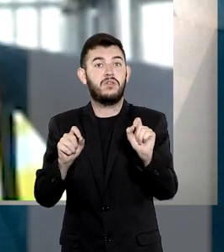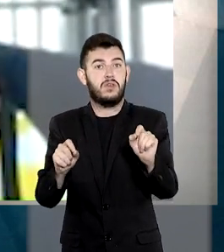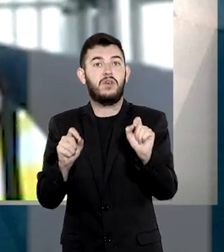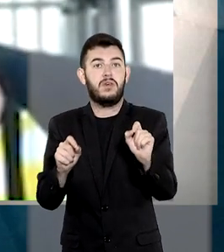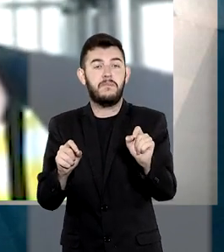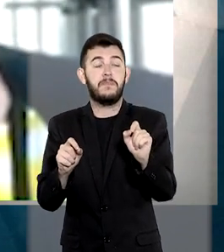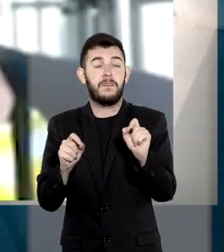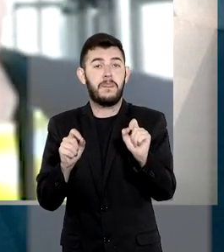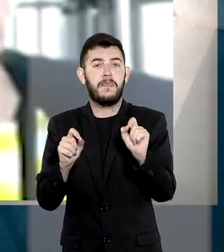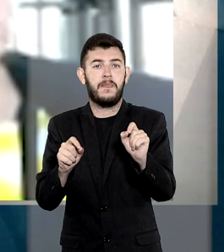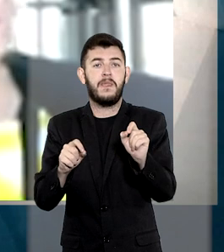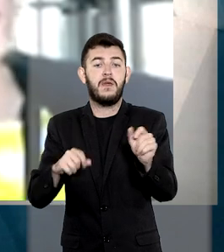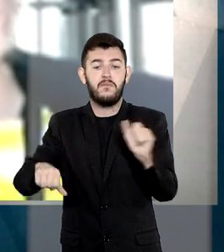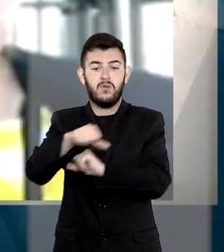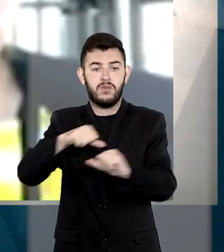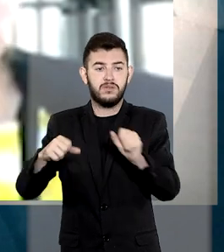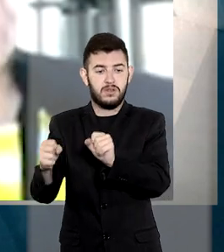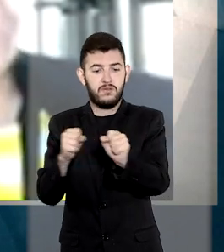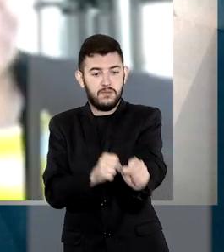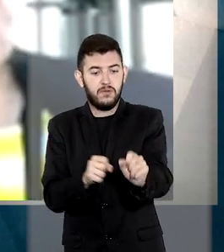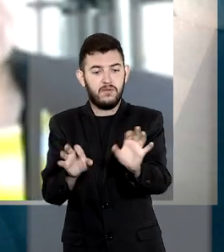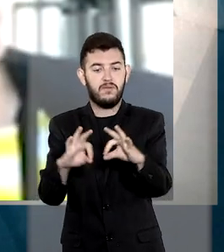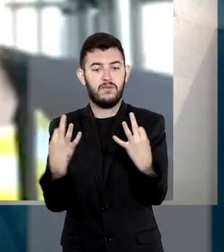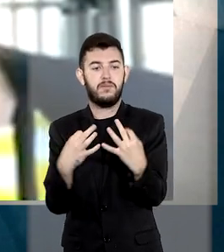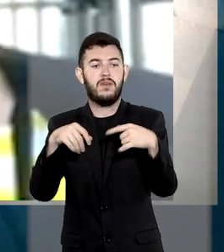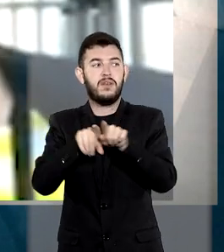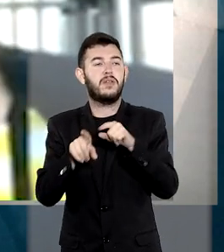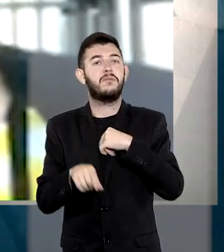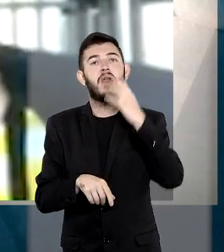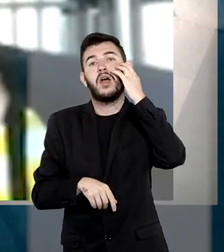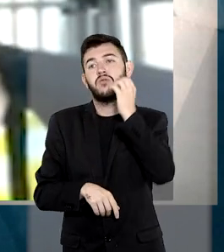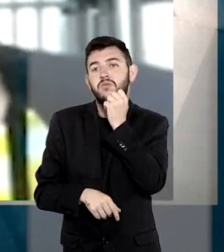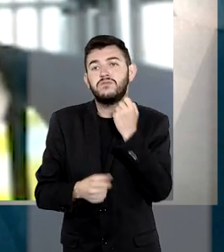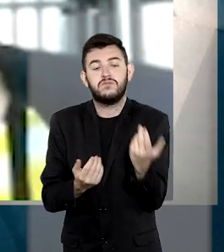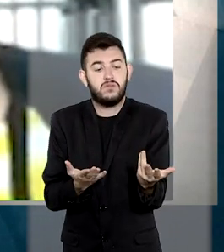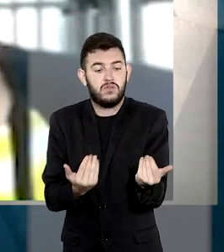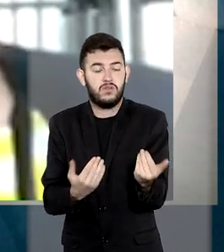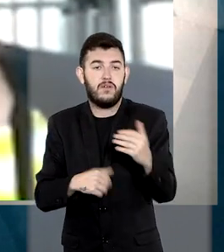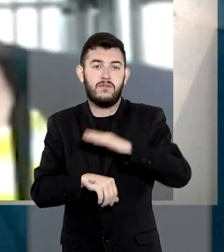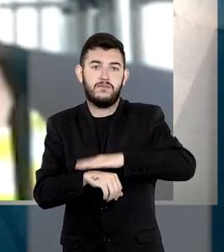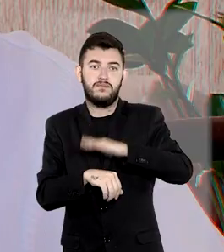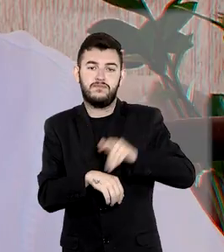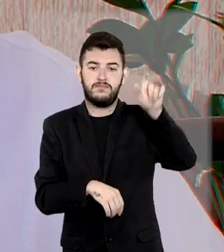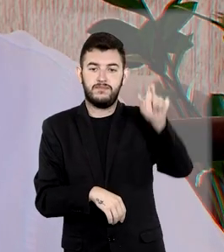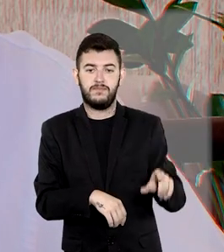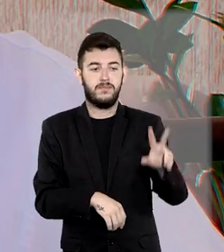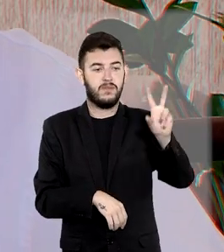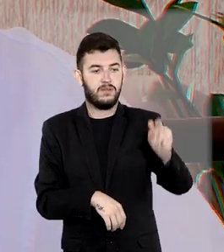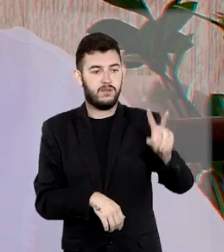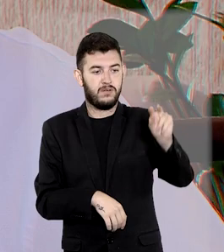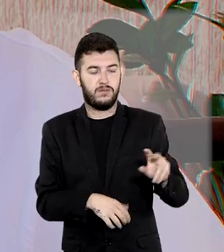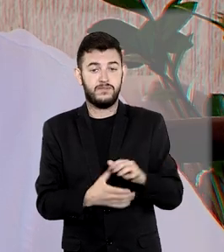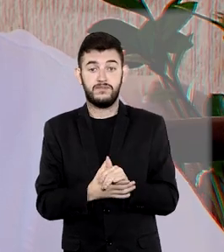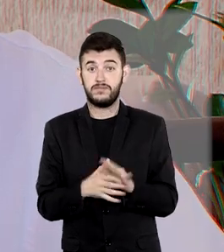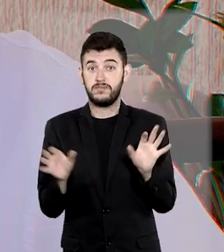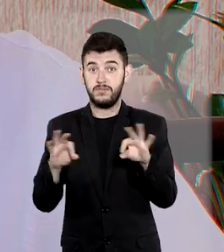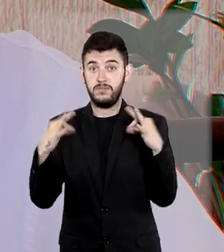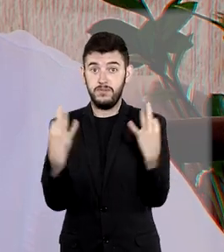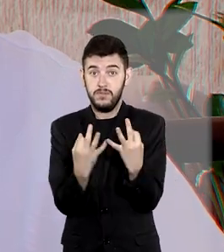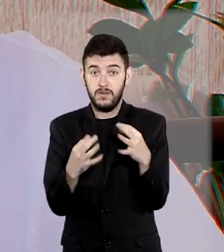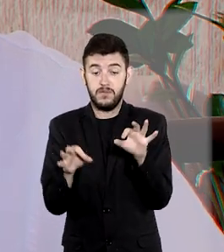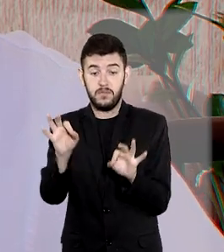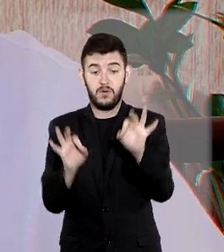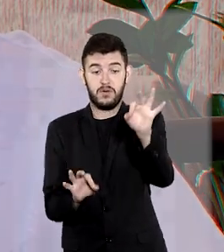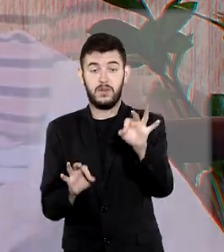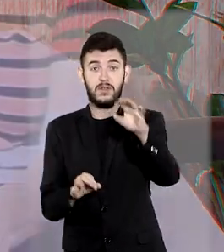a desconstituição do poder familiar e a consequente adoção da adolescente pela avó. Nós temos vários arranjos familiares no